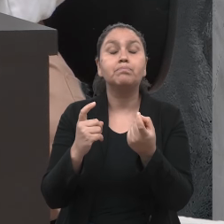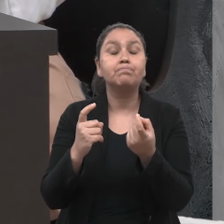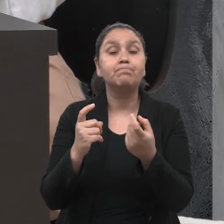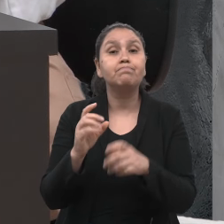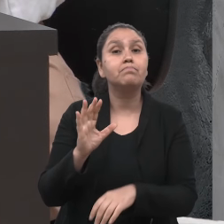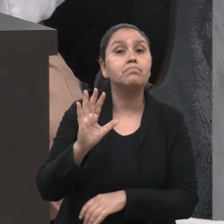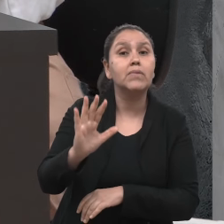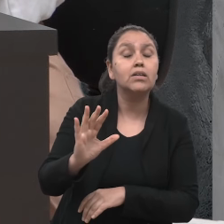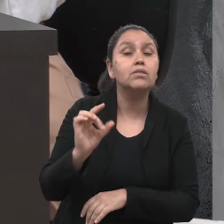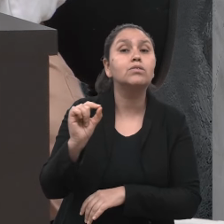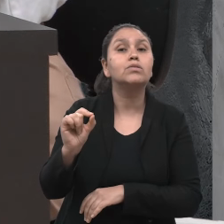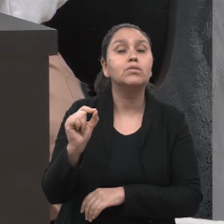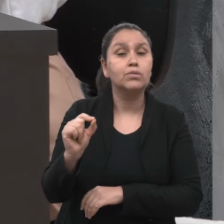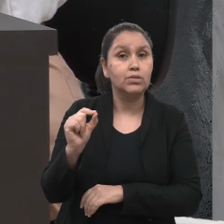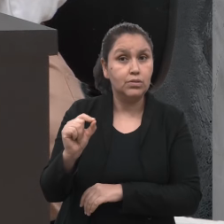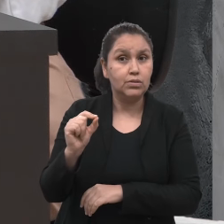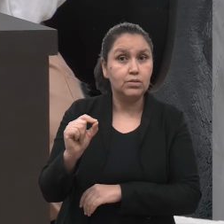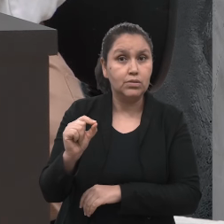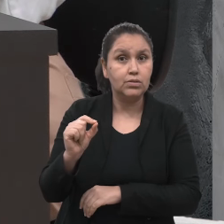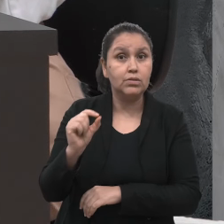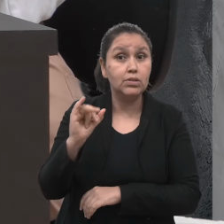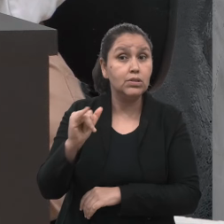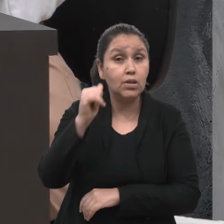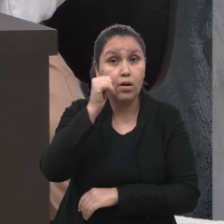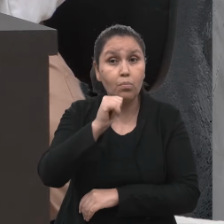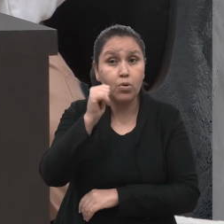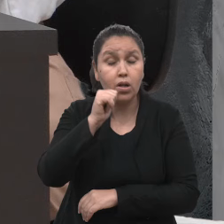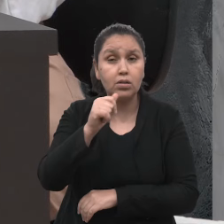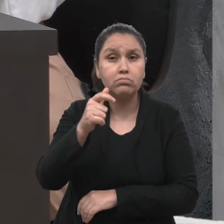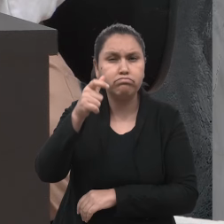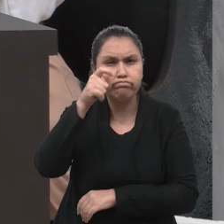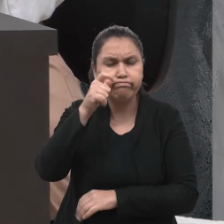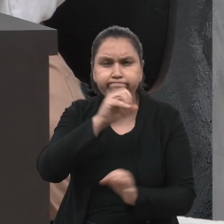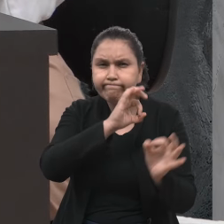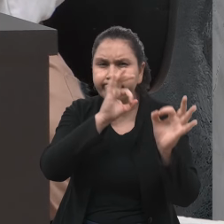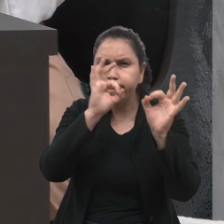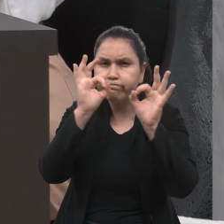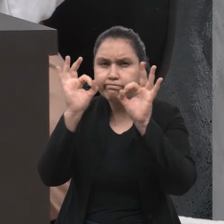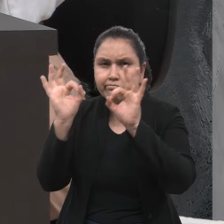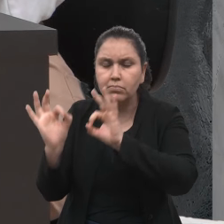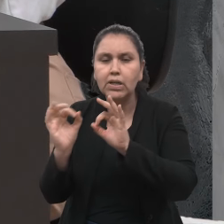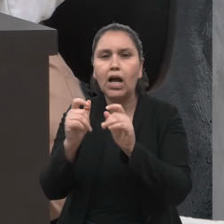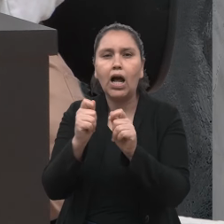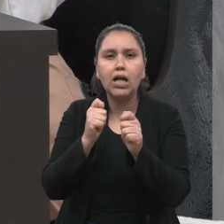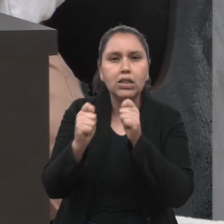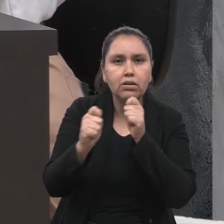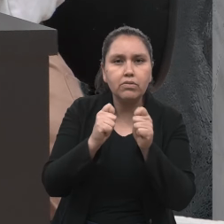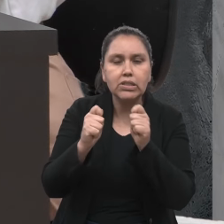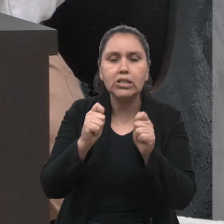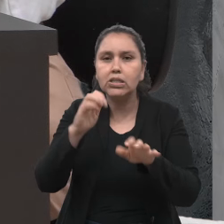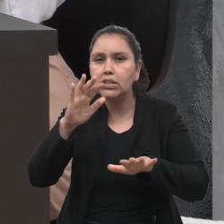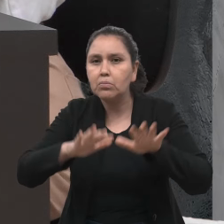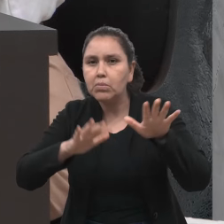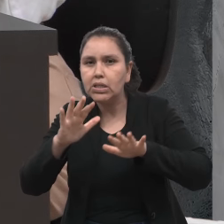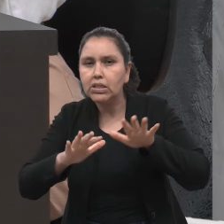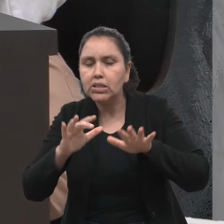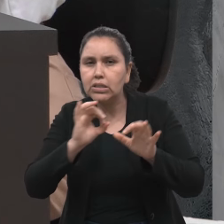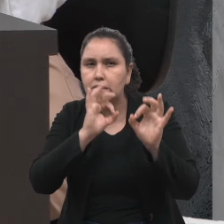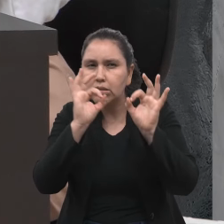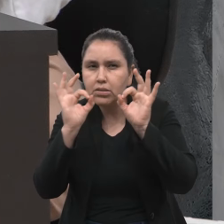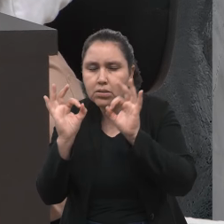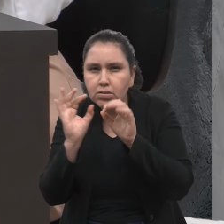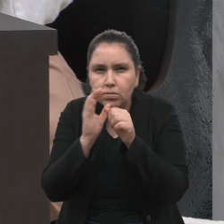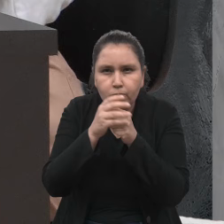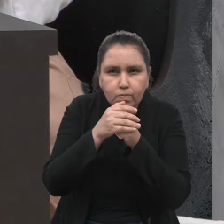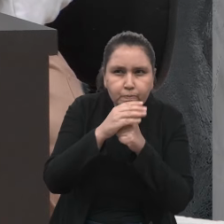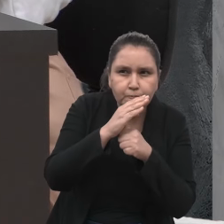Mas uma questão bem prática, uma mulher que está assistindo essa entrevista, tá